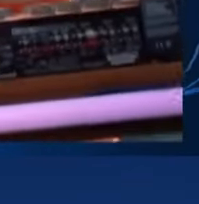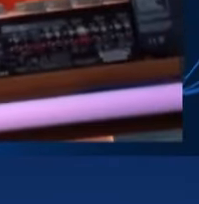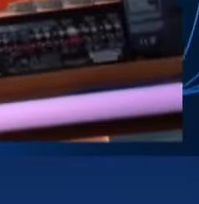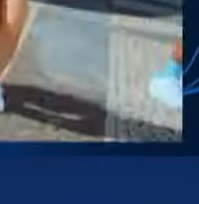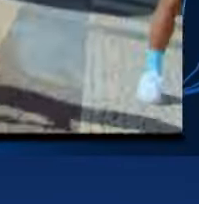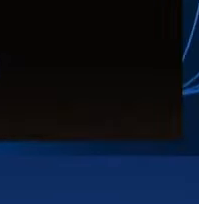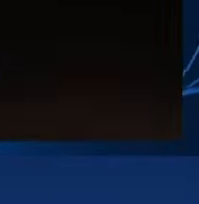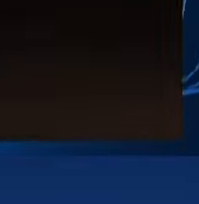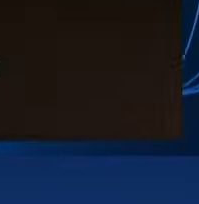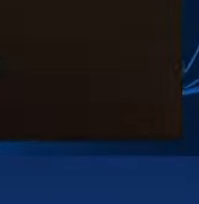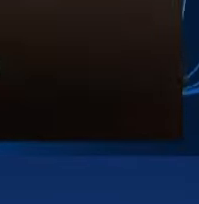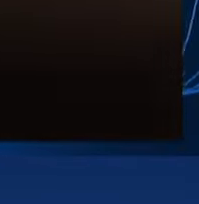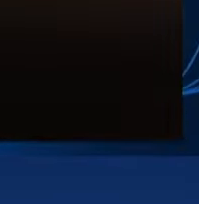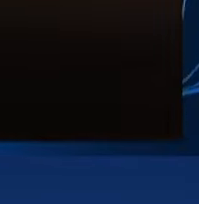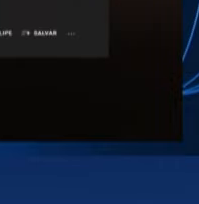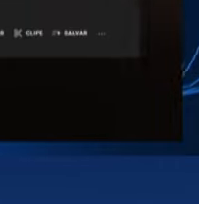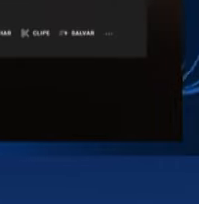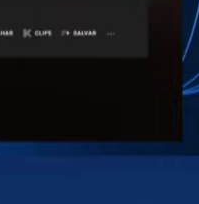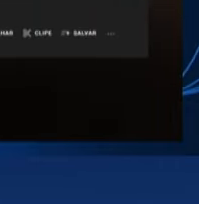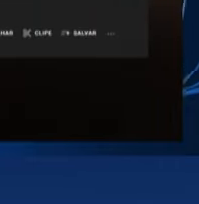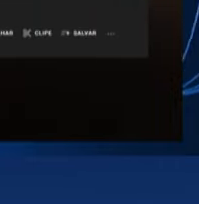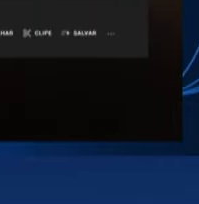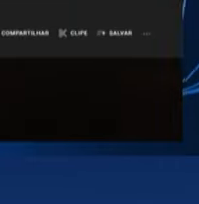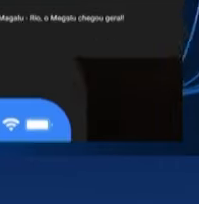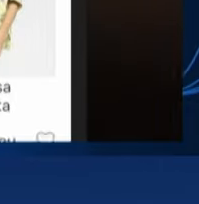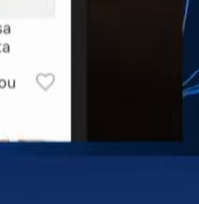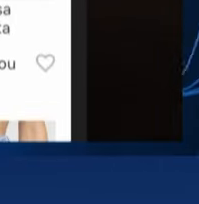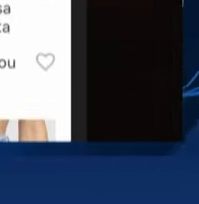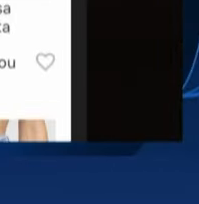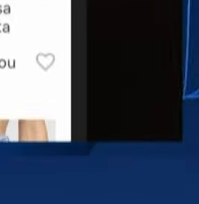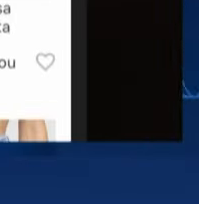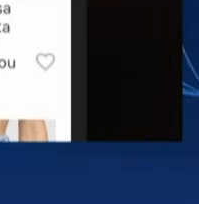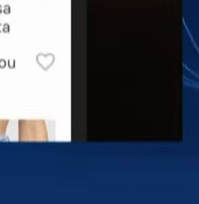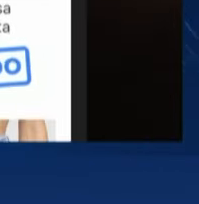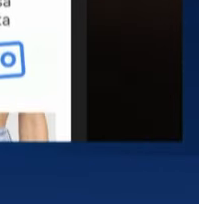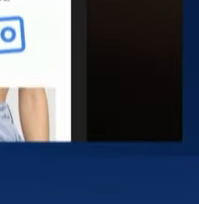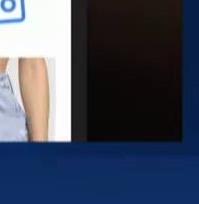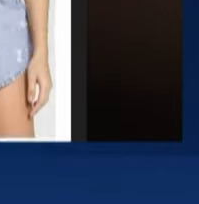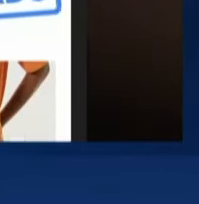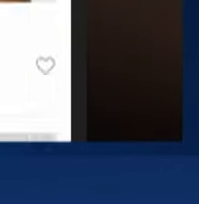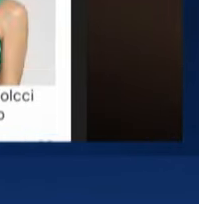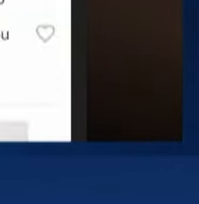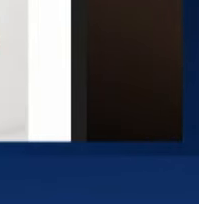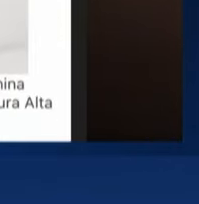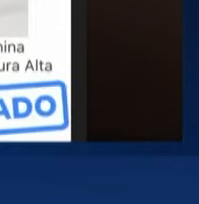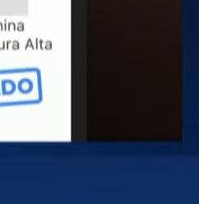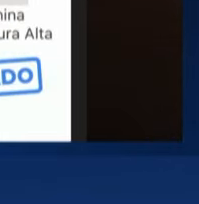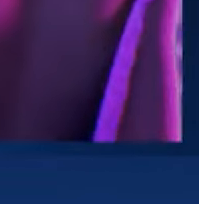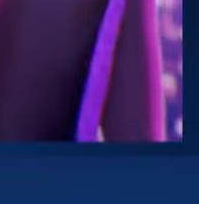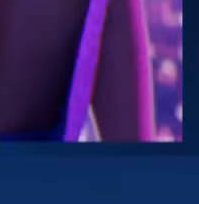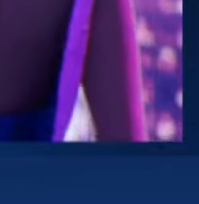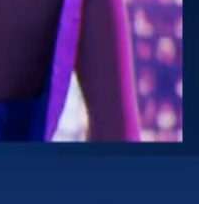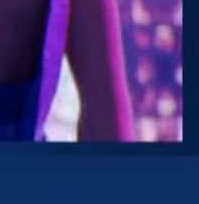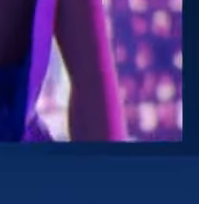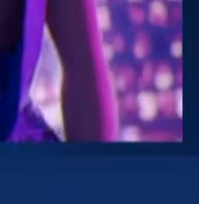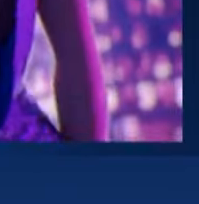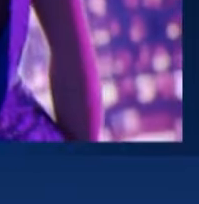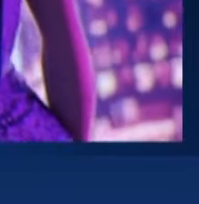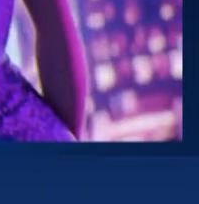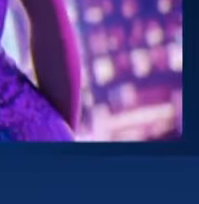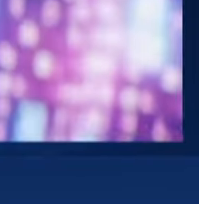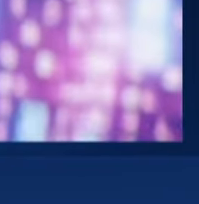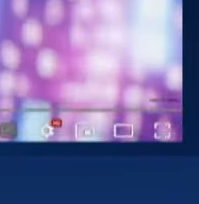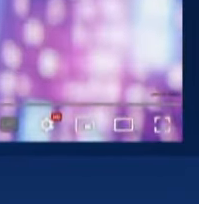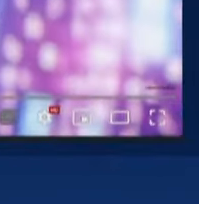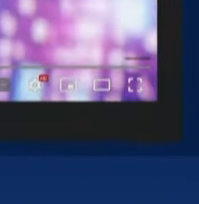clipe ao lado da Anita e o estoque das roupas usadas no vídeo acabaram rapidamente ela participou de um